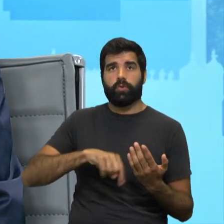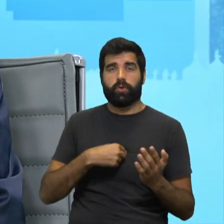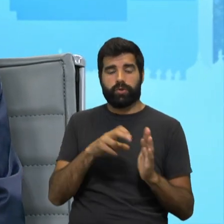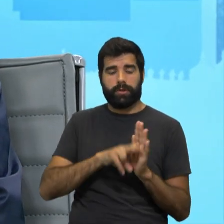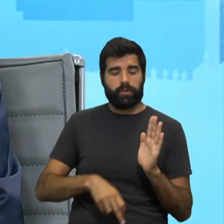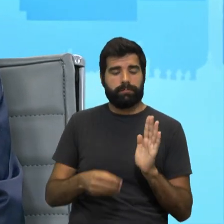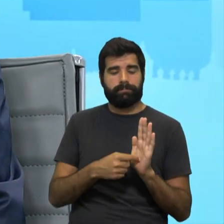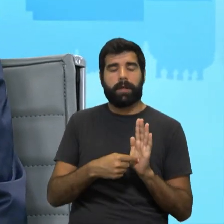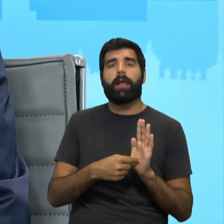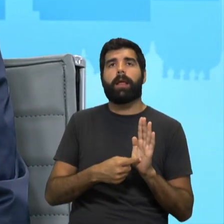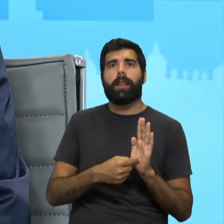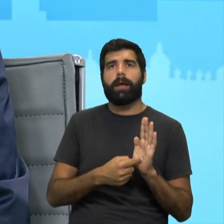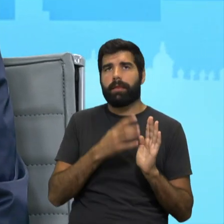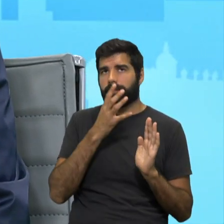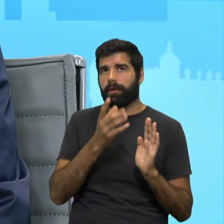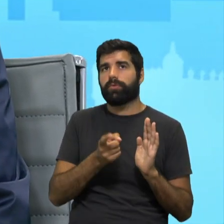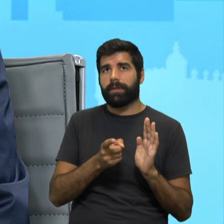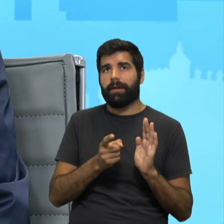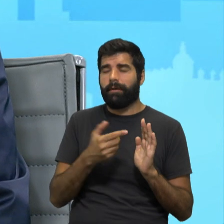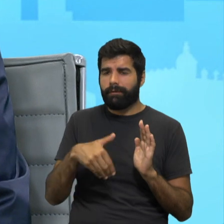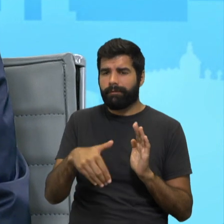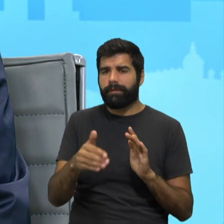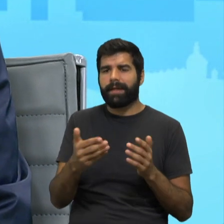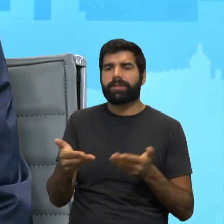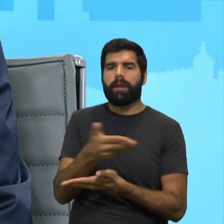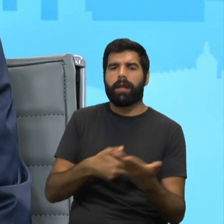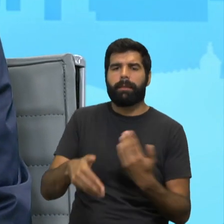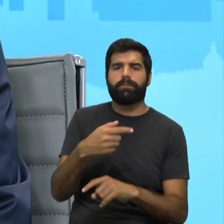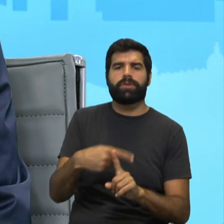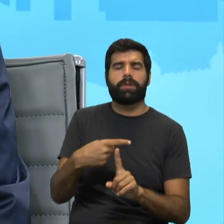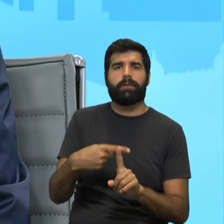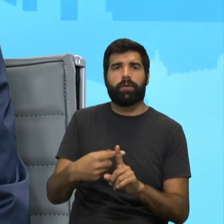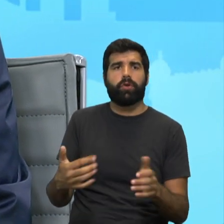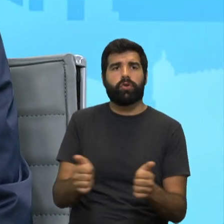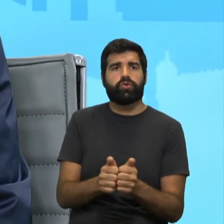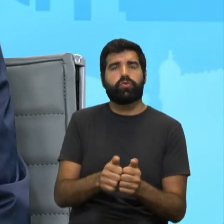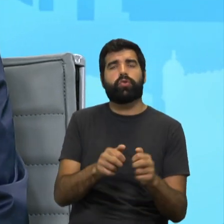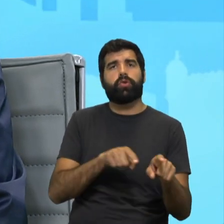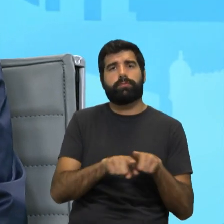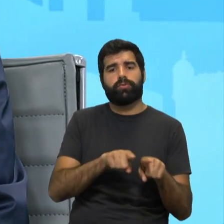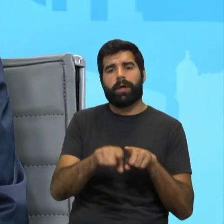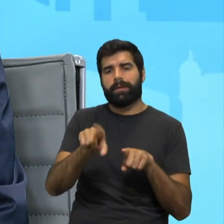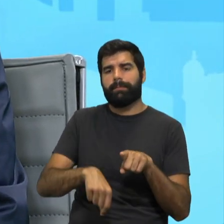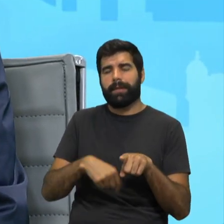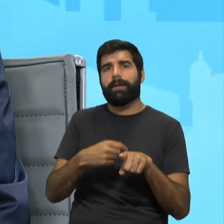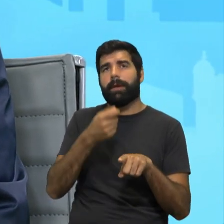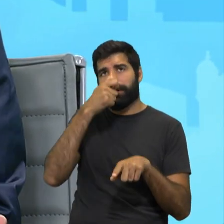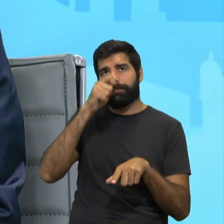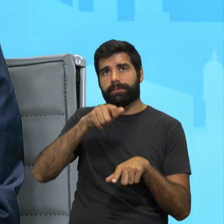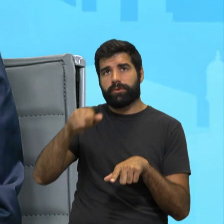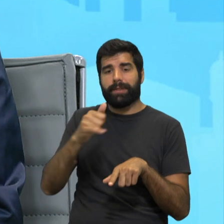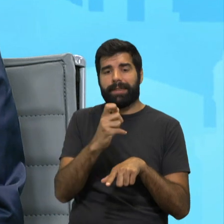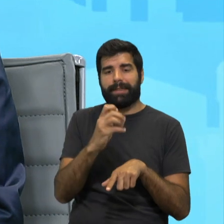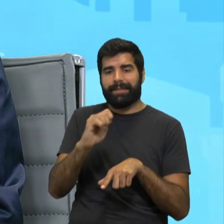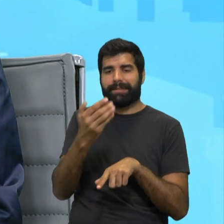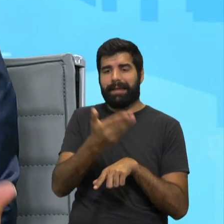relatório, de facto, de fazer este lobby positivo junto dos nossos deputados, junto dos órgãos decisores de cada um dos países onde está a AIS, exatamente